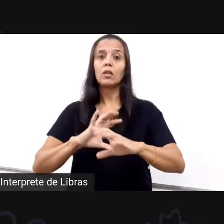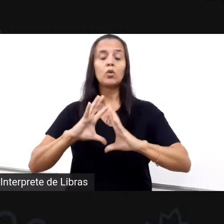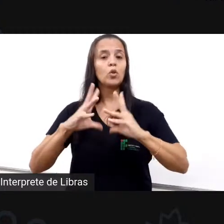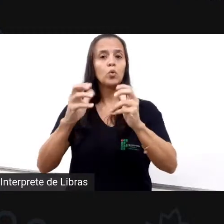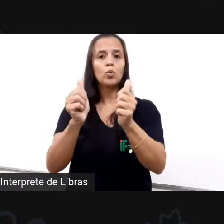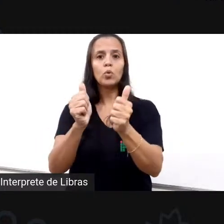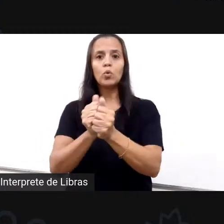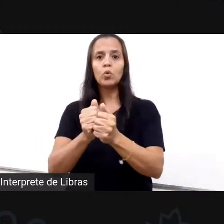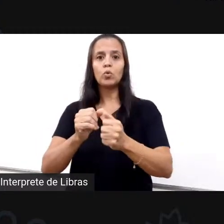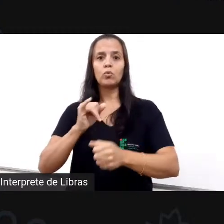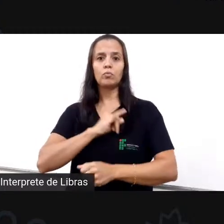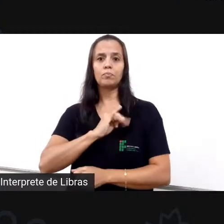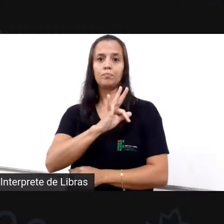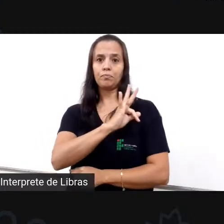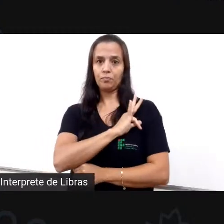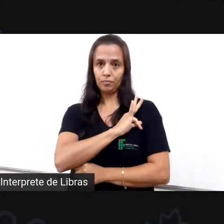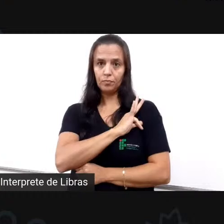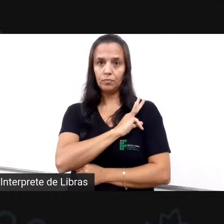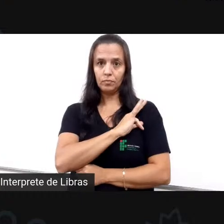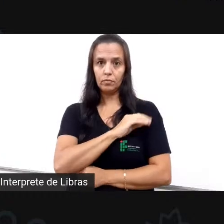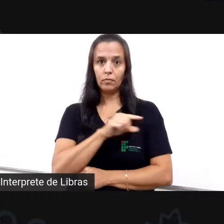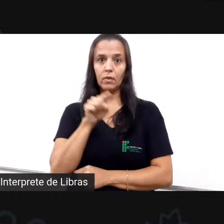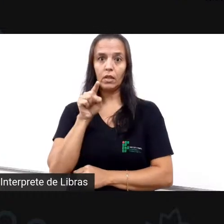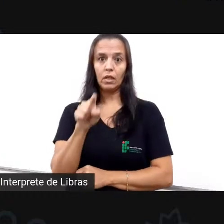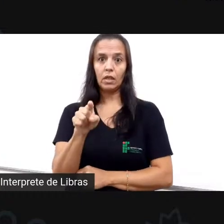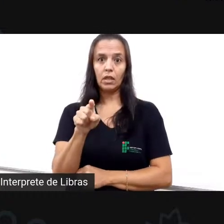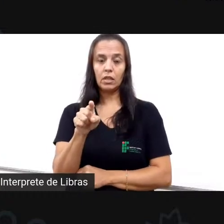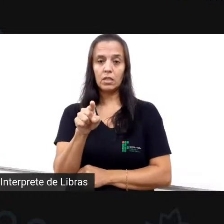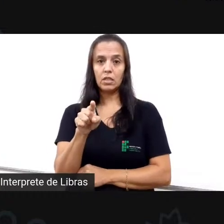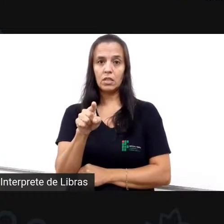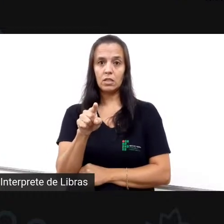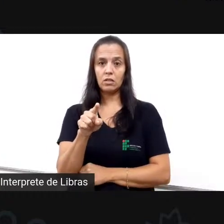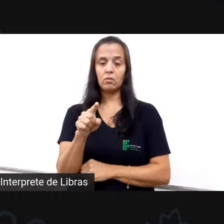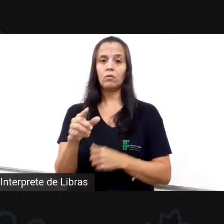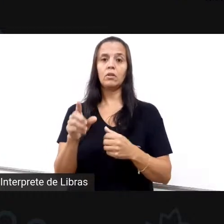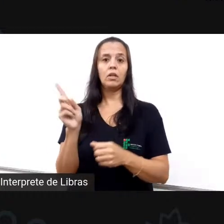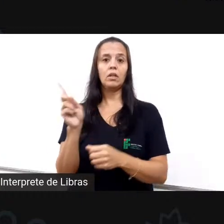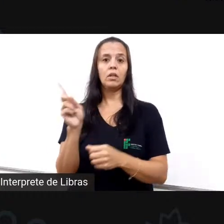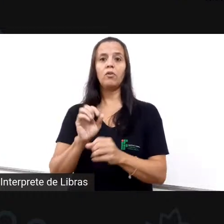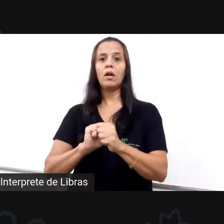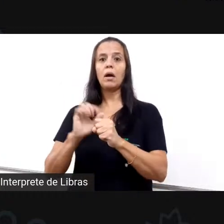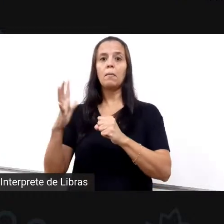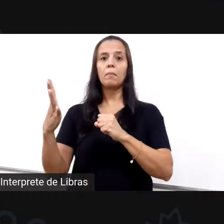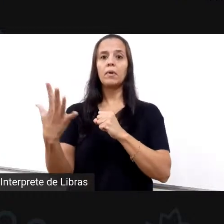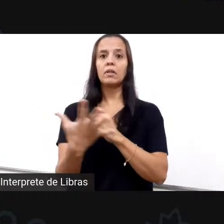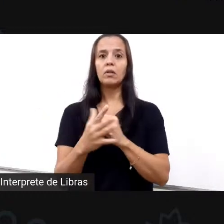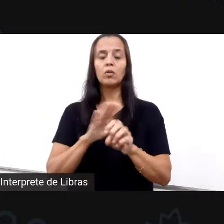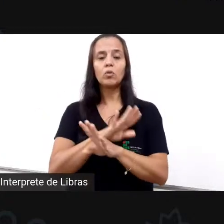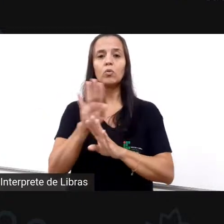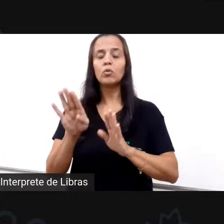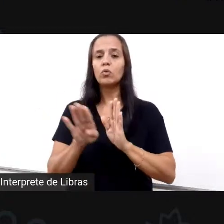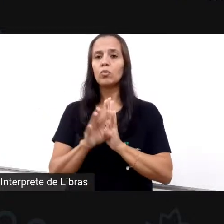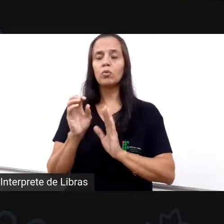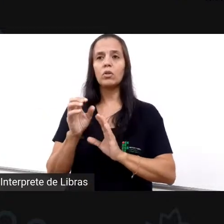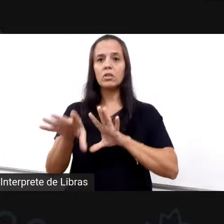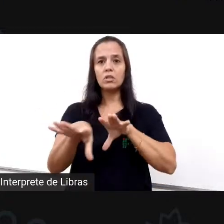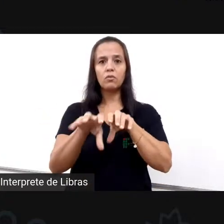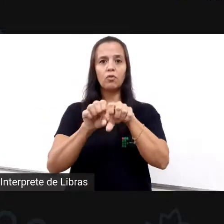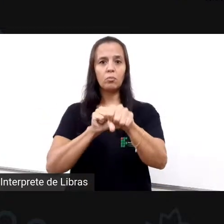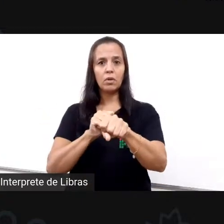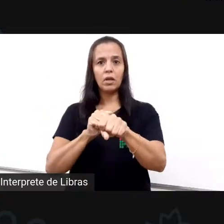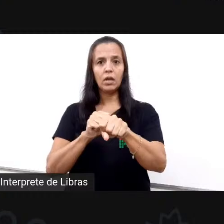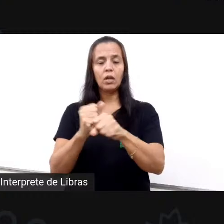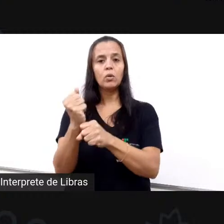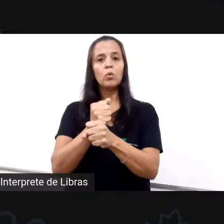Federal Farroupilha, que superaram uma pandemia, turma que iria se formar no ano em que o